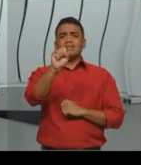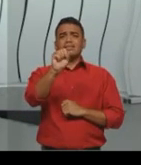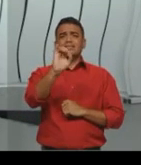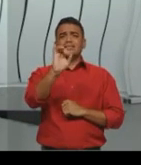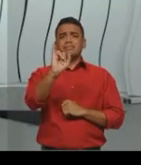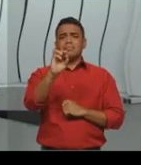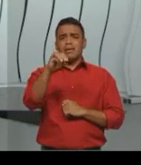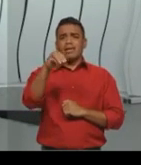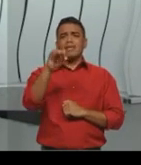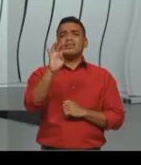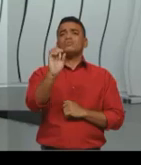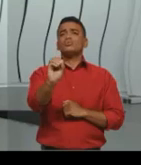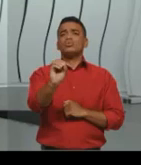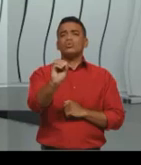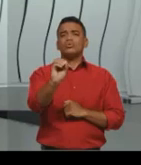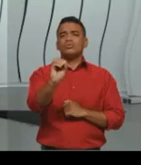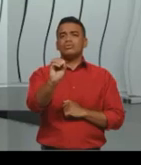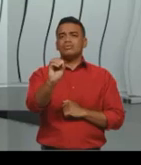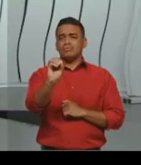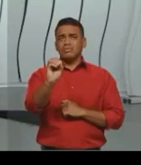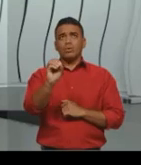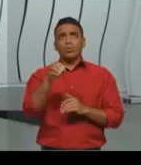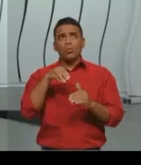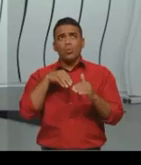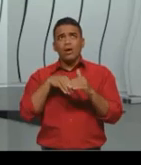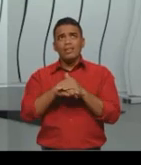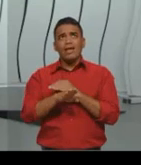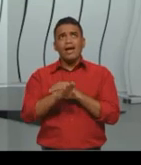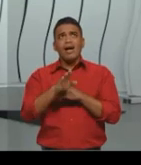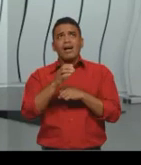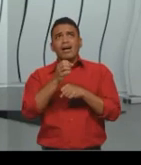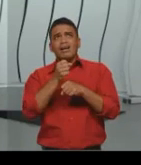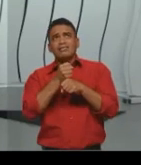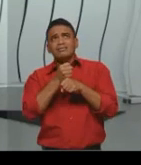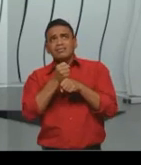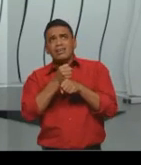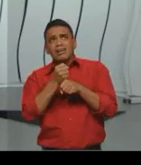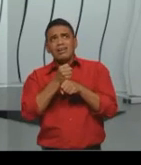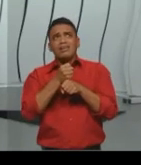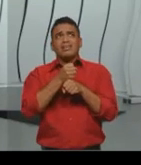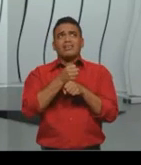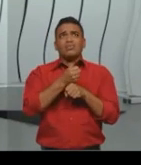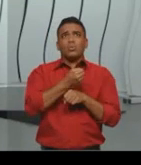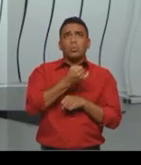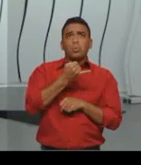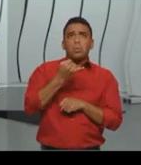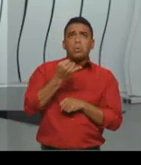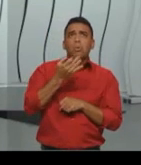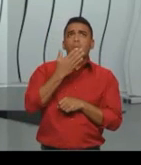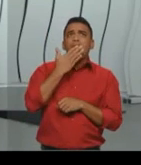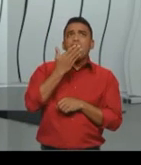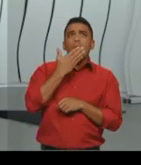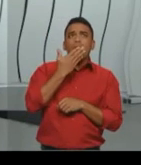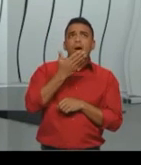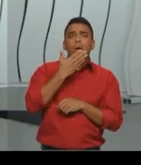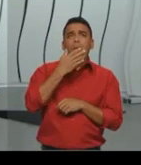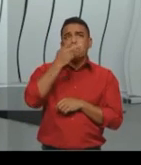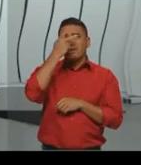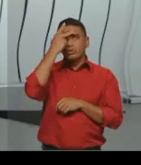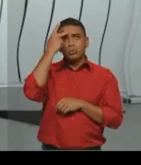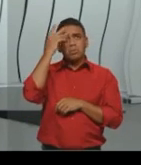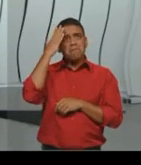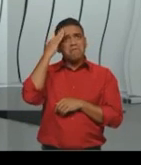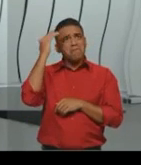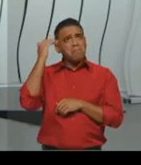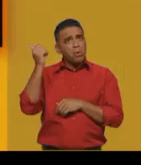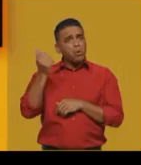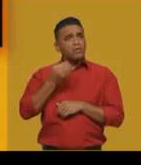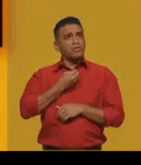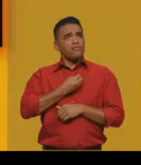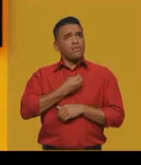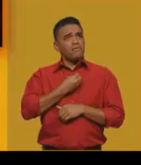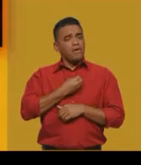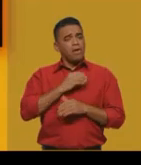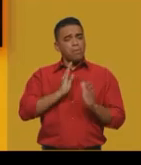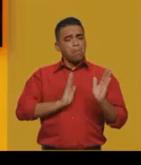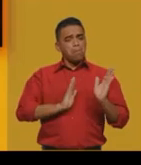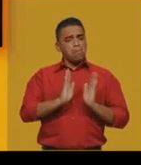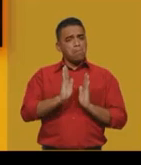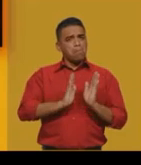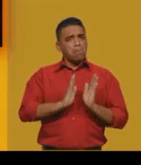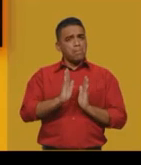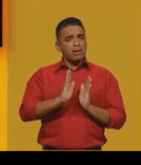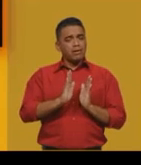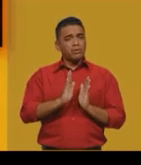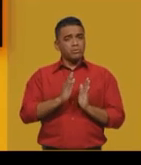aquela data com o tempo. Quais outras pessoas viveram também naquela data? Quais outros pintores? Então, ele é